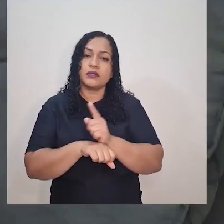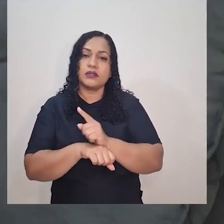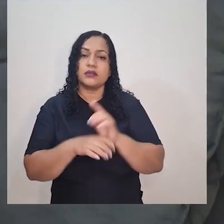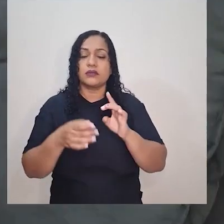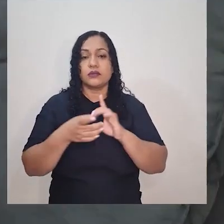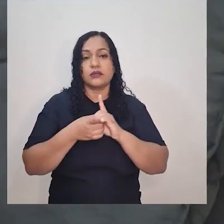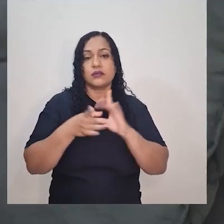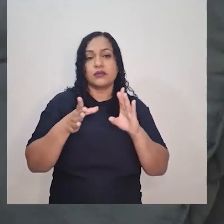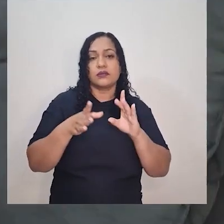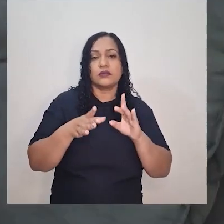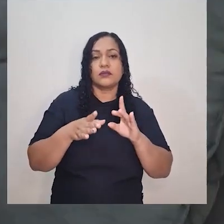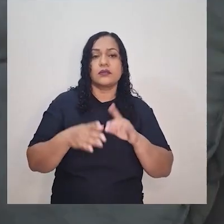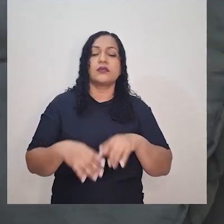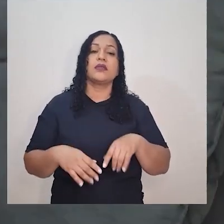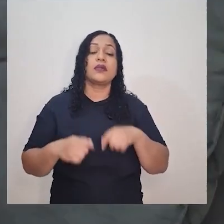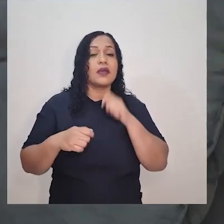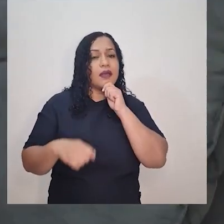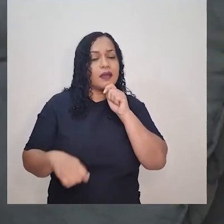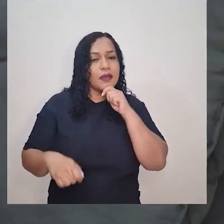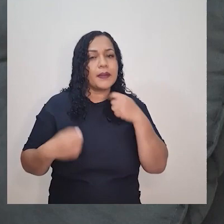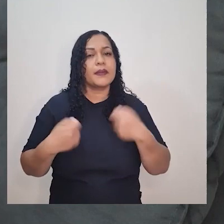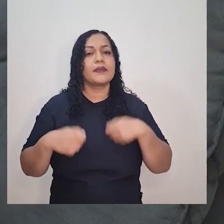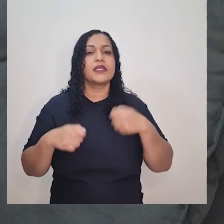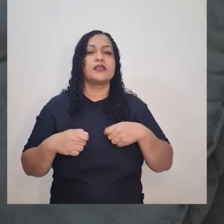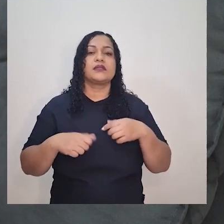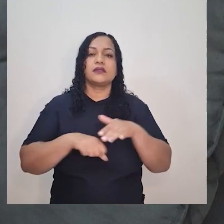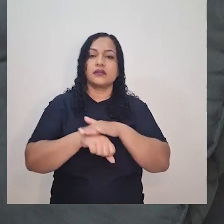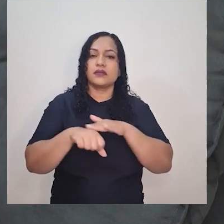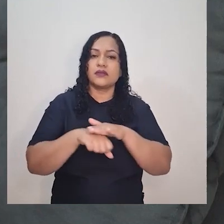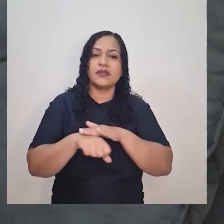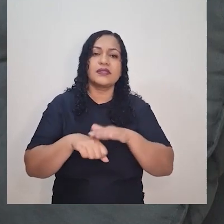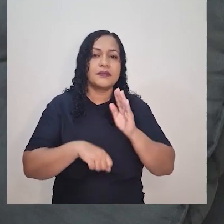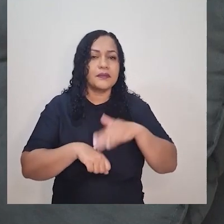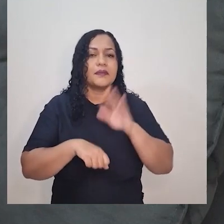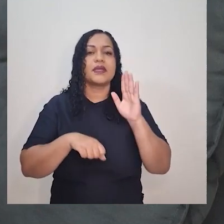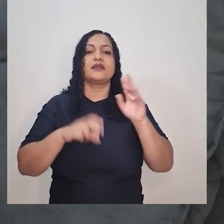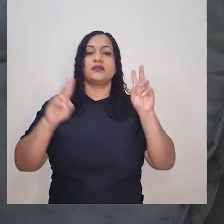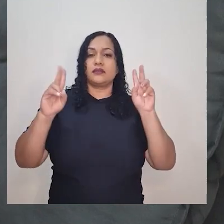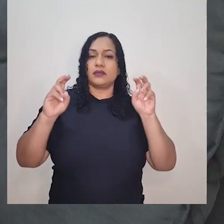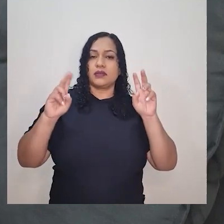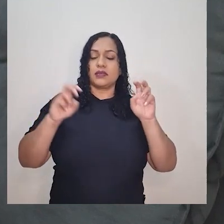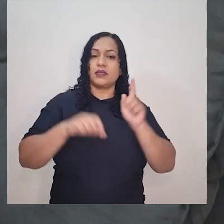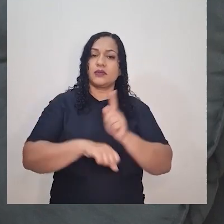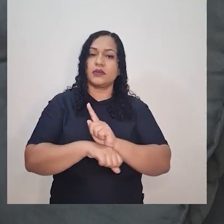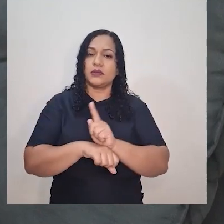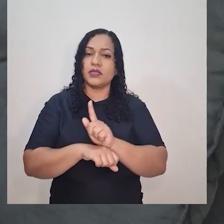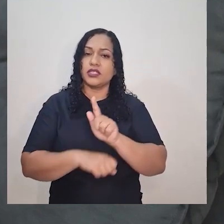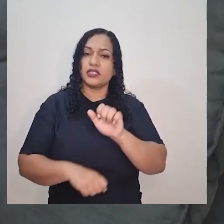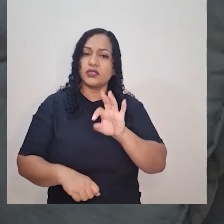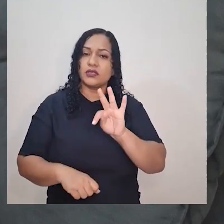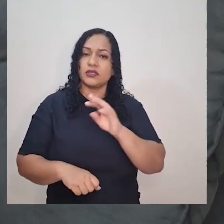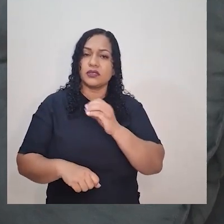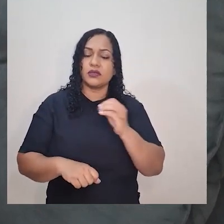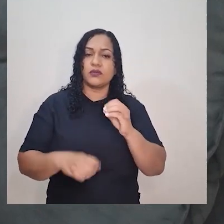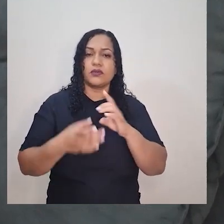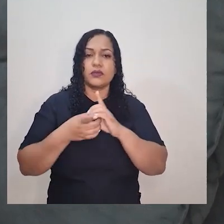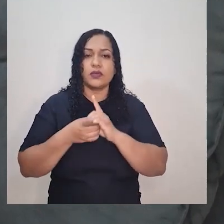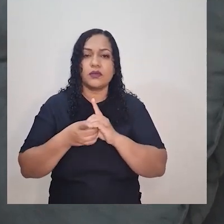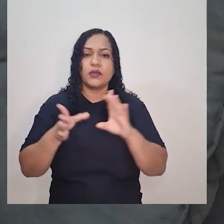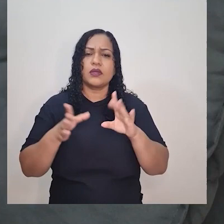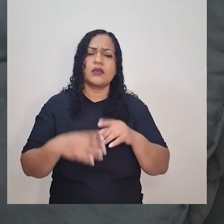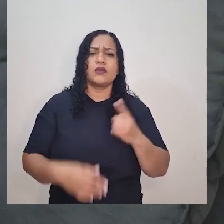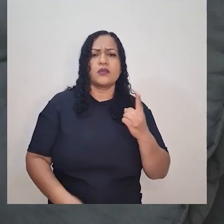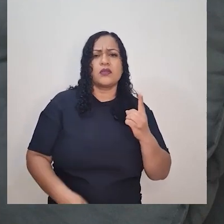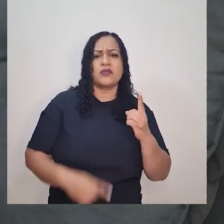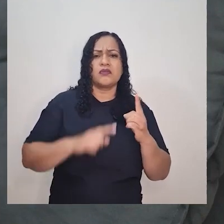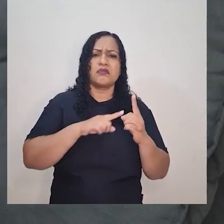princípio, ainda se precisa falar muito em gestão democrática. Uma vez, uma colega de trabalho me questionou: